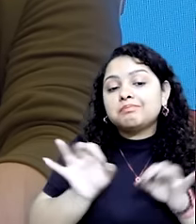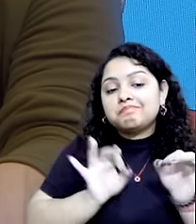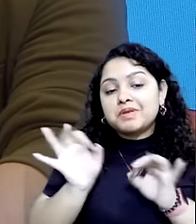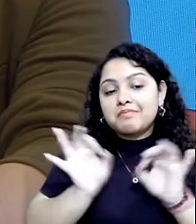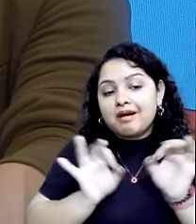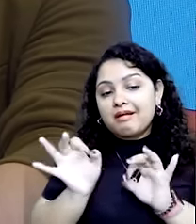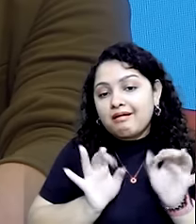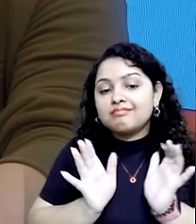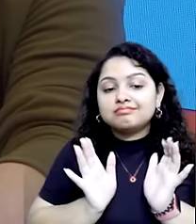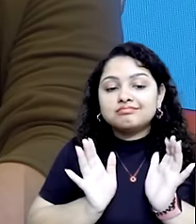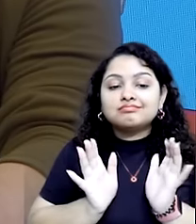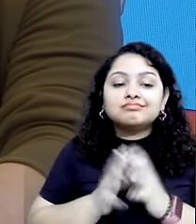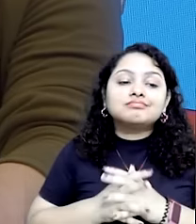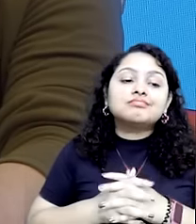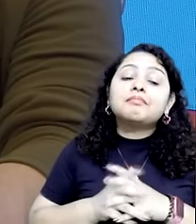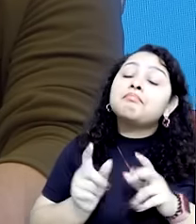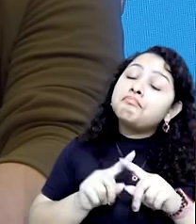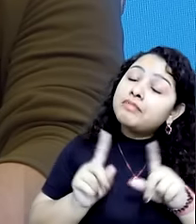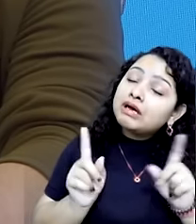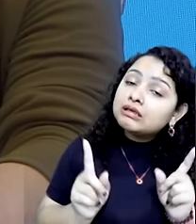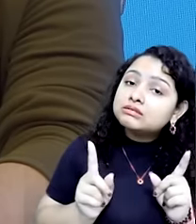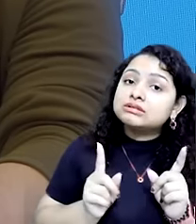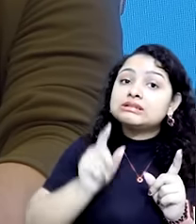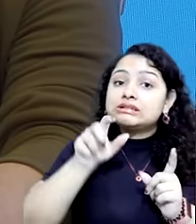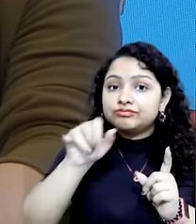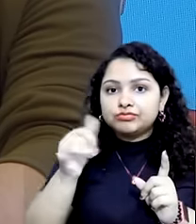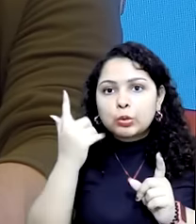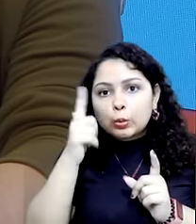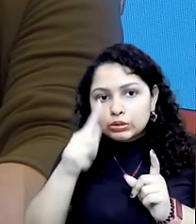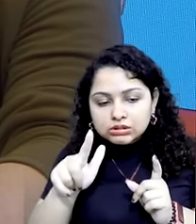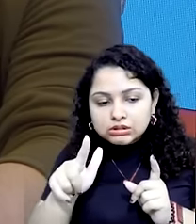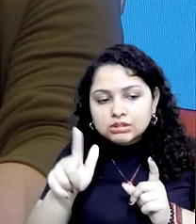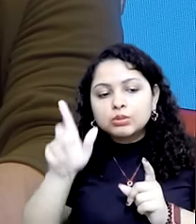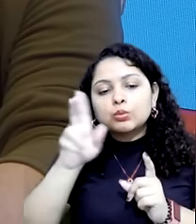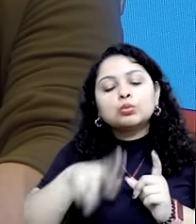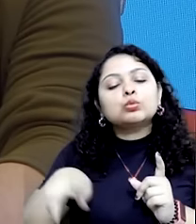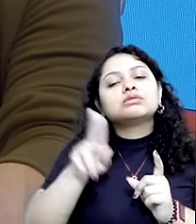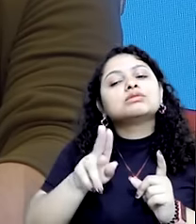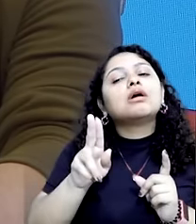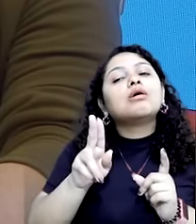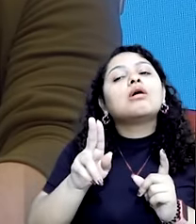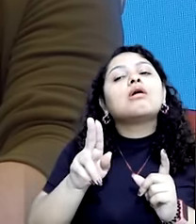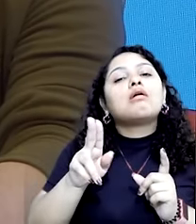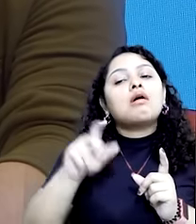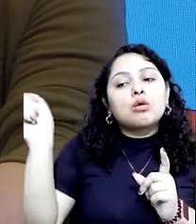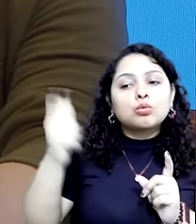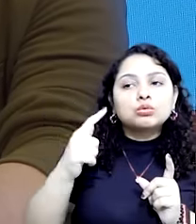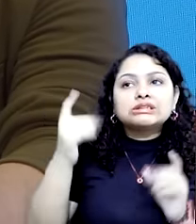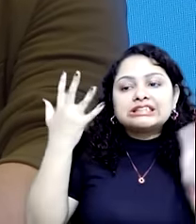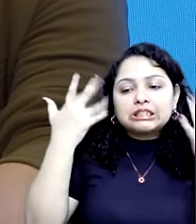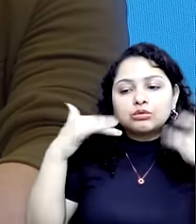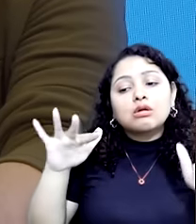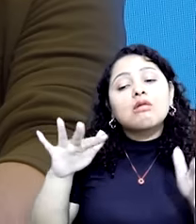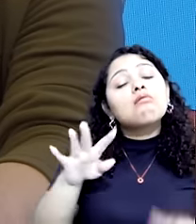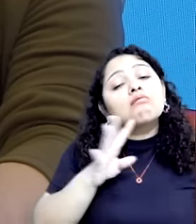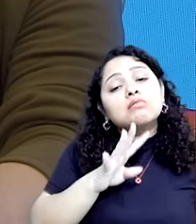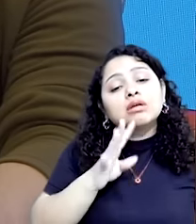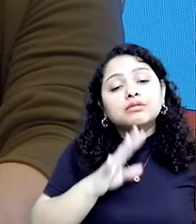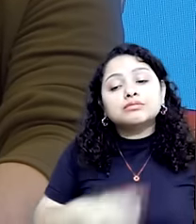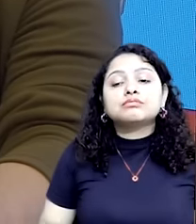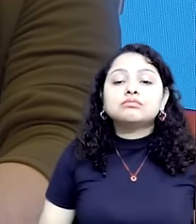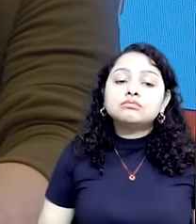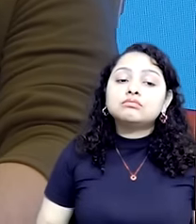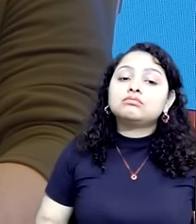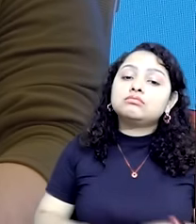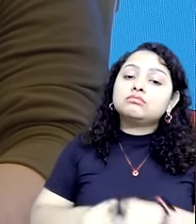não tem jeito né para luz artificial Mas quem conseguir né usar a luz natural também a iluminação natural ela é e as